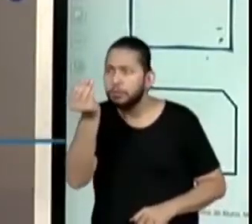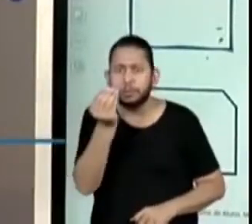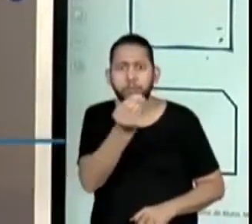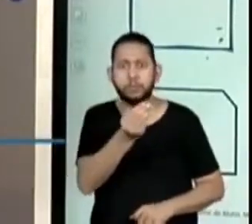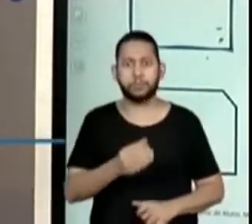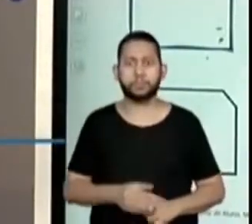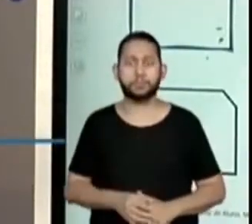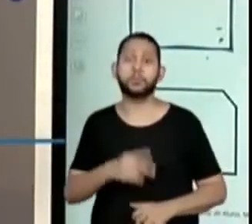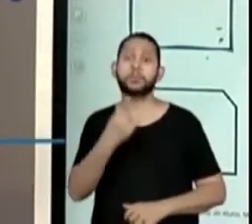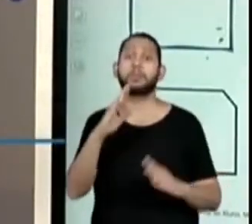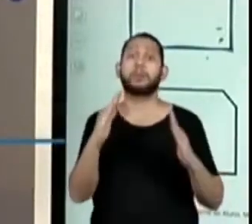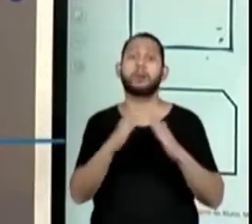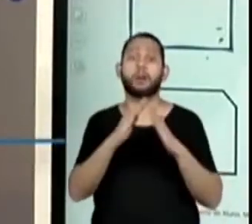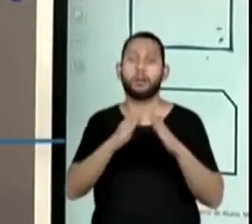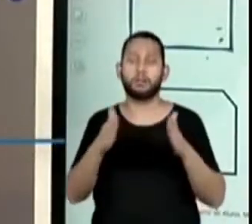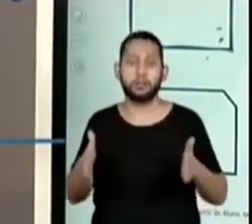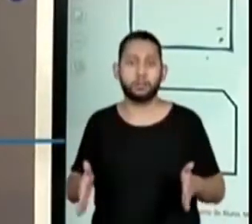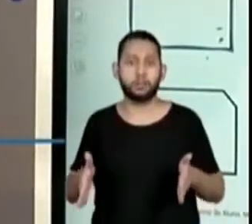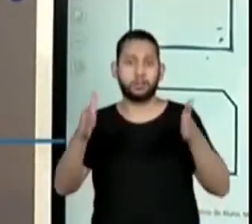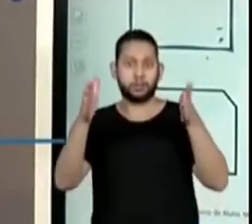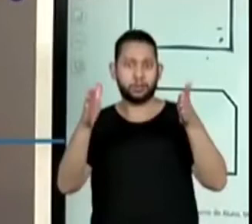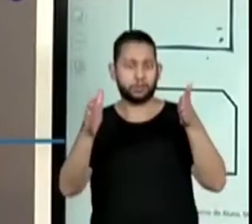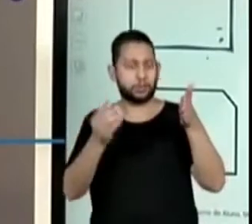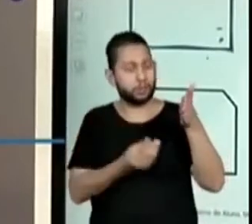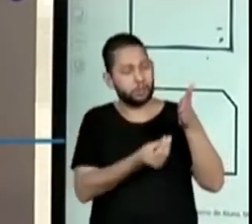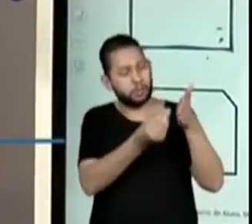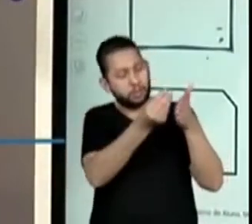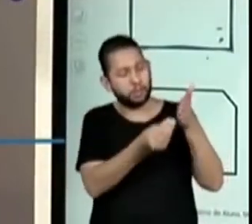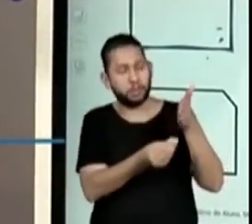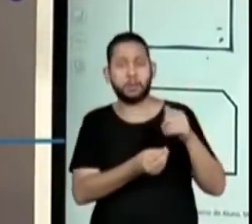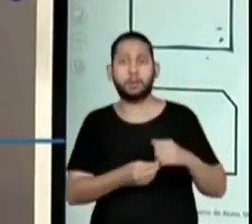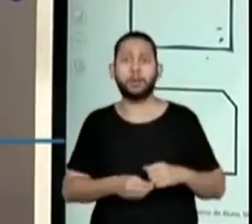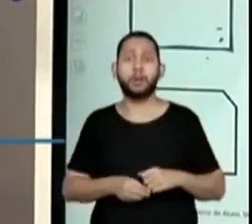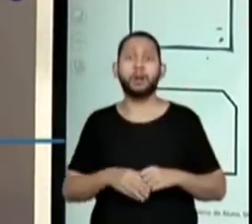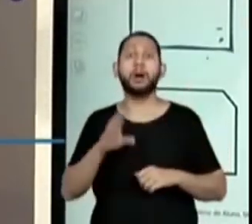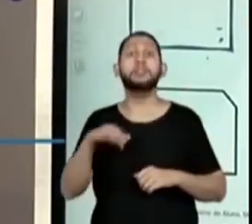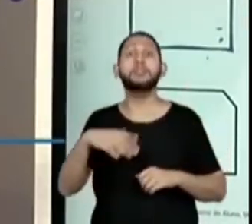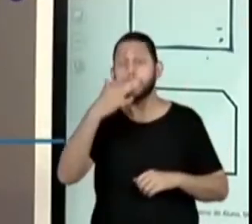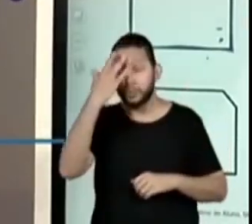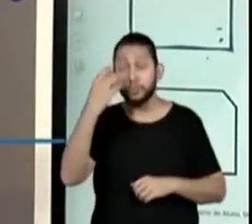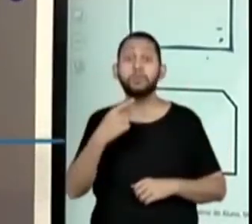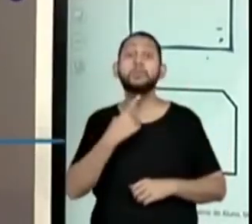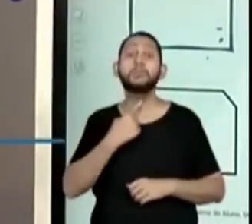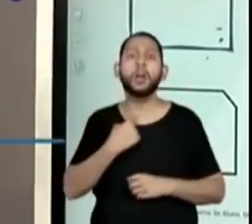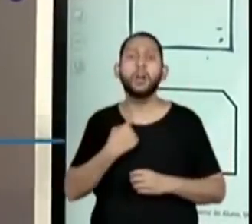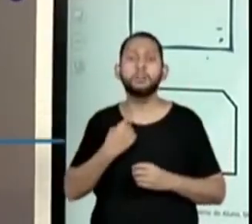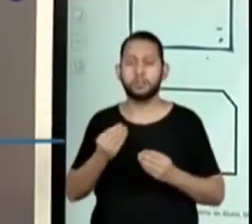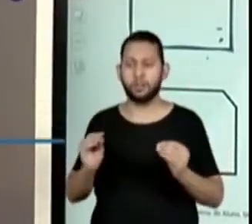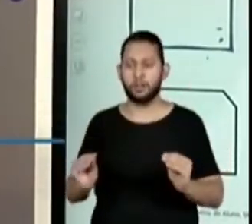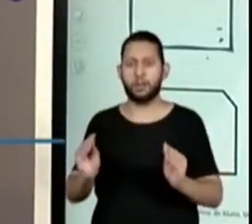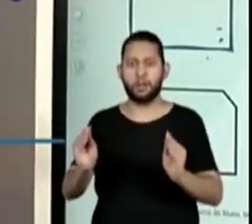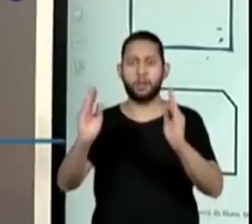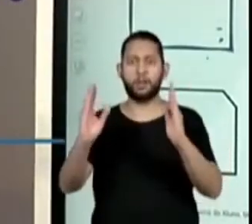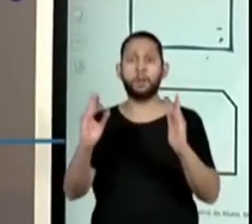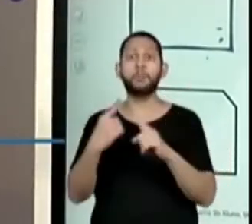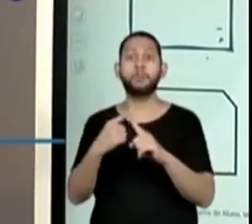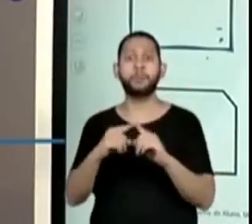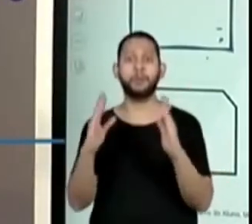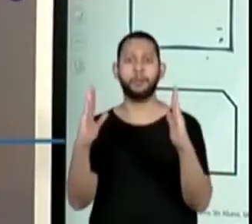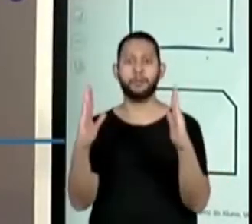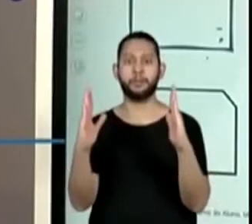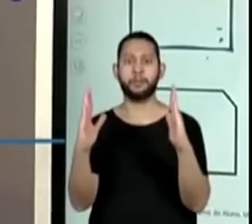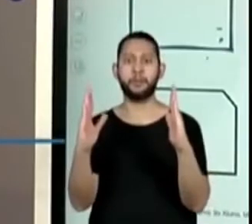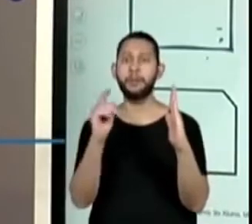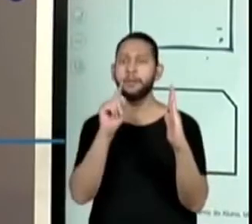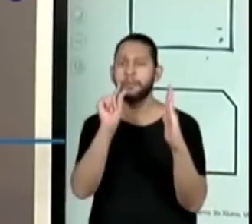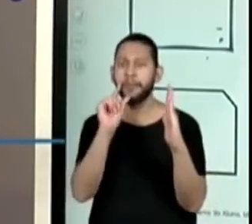aí? Parede da casa. Às vezes acontece da pessoa querer montar um móvel e o móvel não fica estabilizado. Por quê? Porque a parede